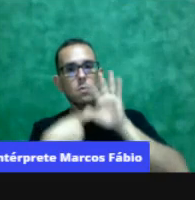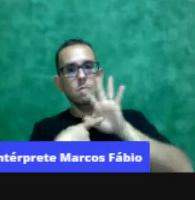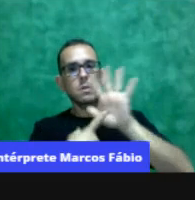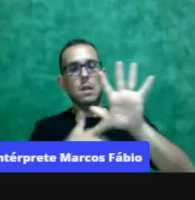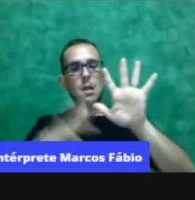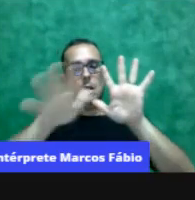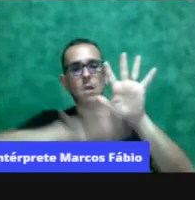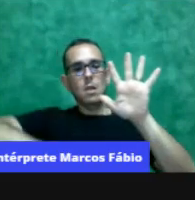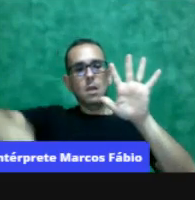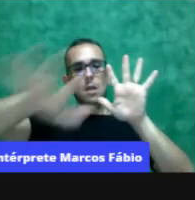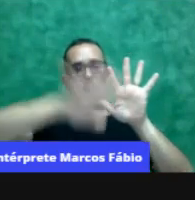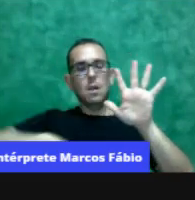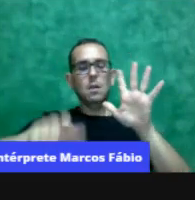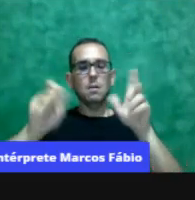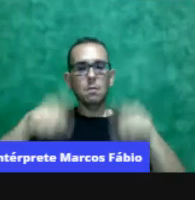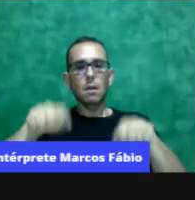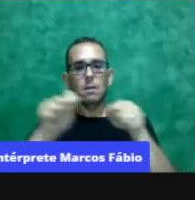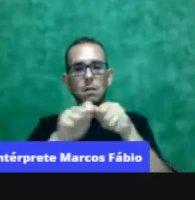foram mostrados